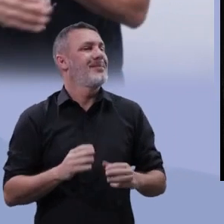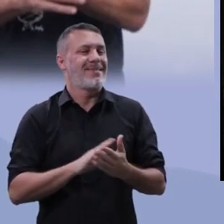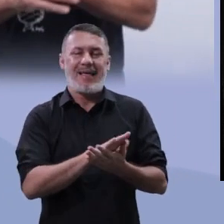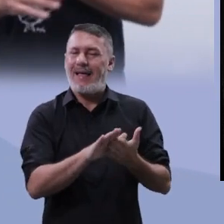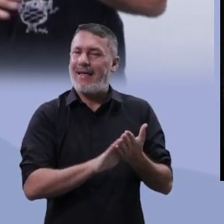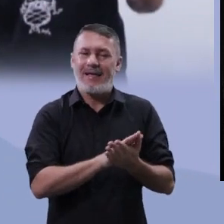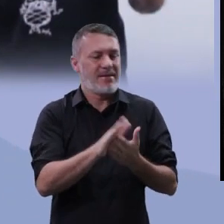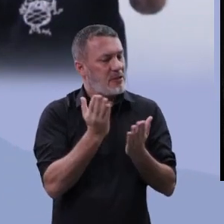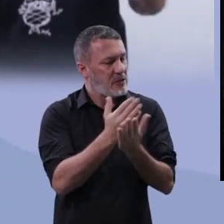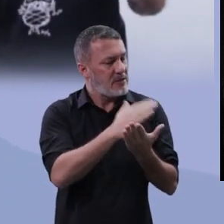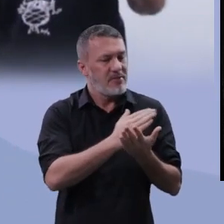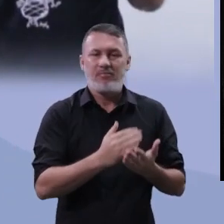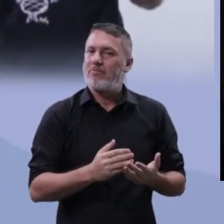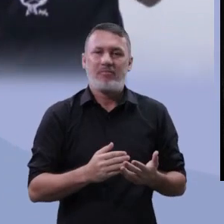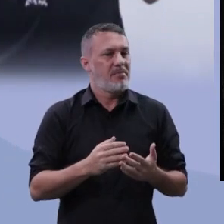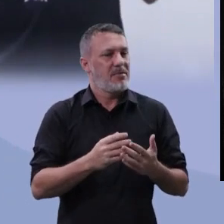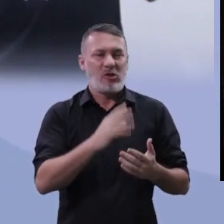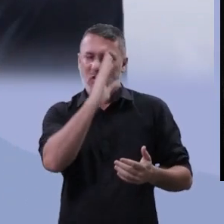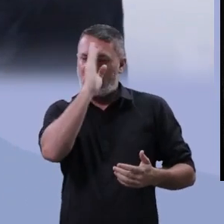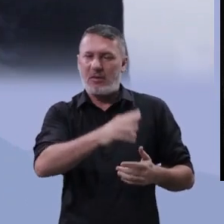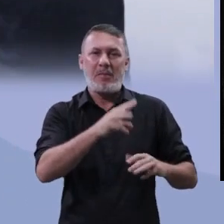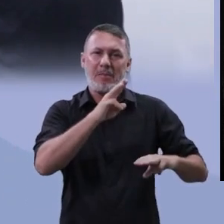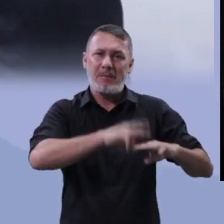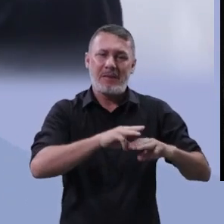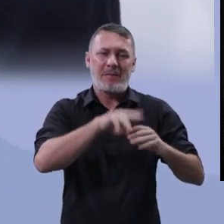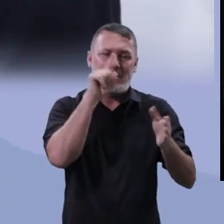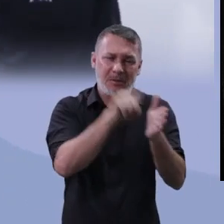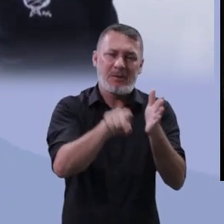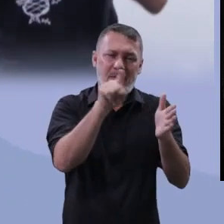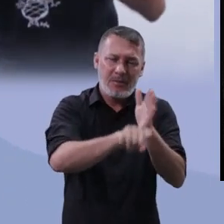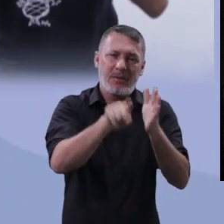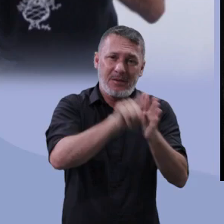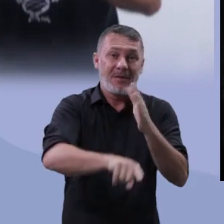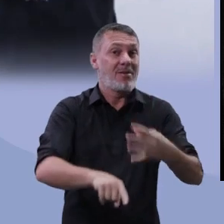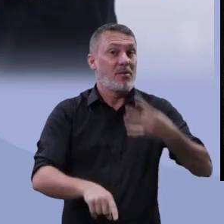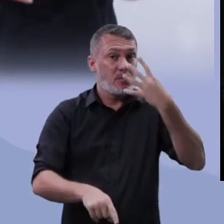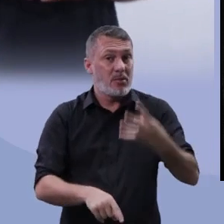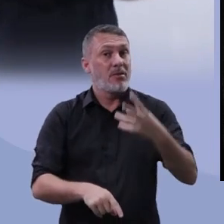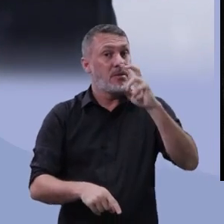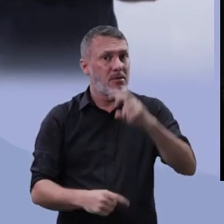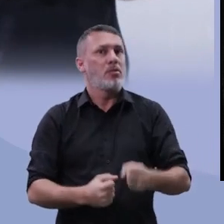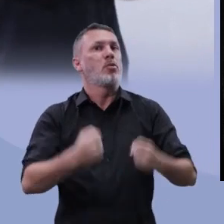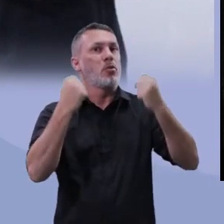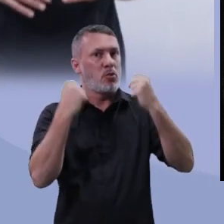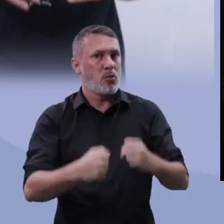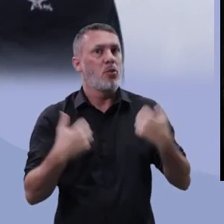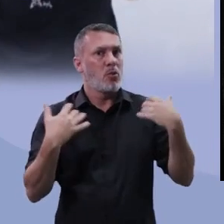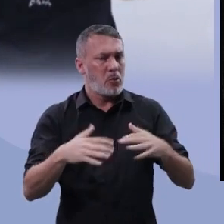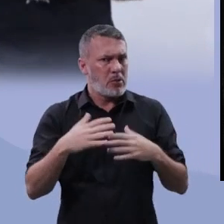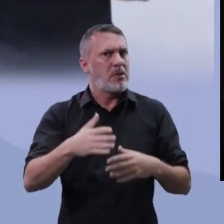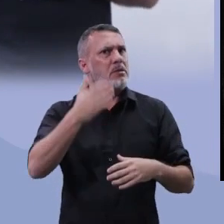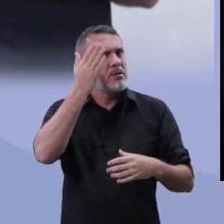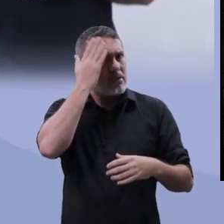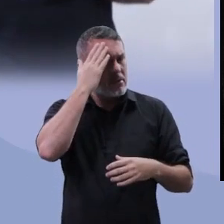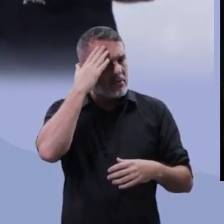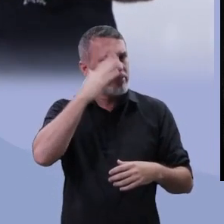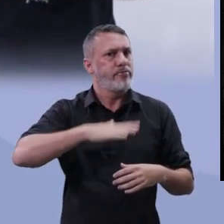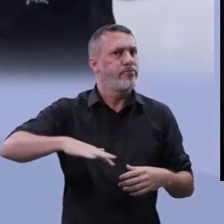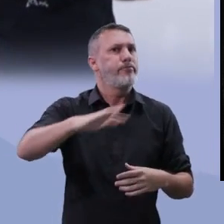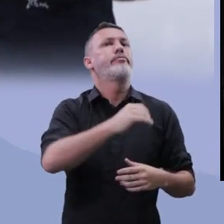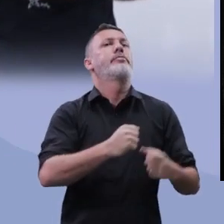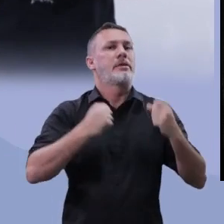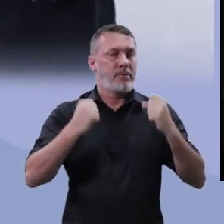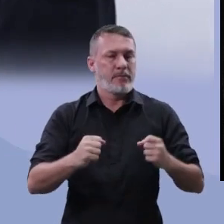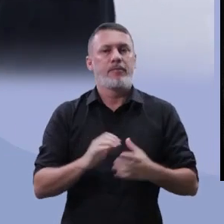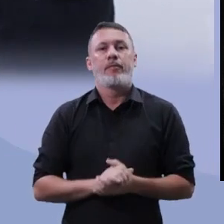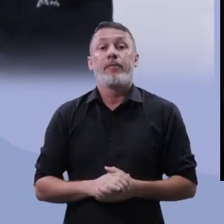matemática? Divide com ninguém, parceiro. Divide com ninguém. 45 questões de matemática. Na moral aqui,